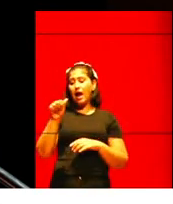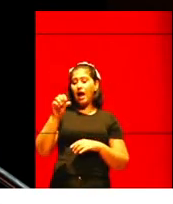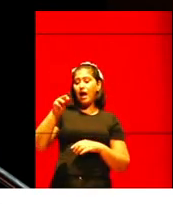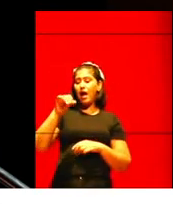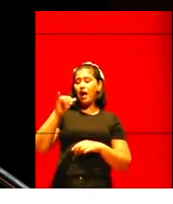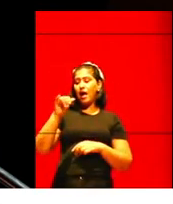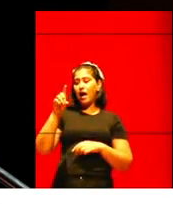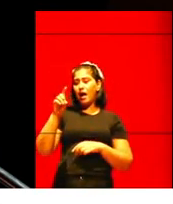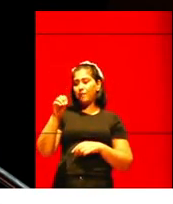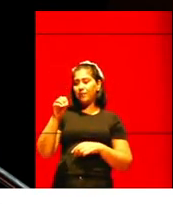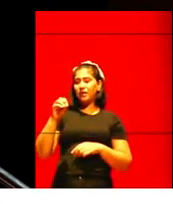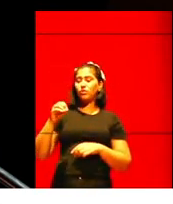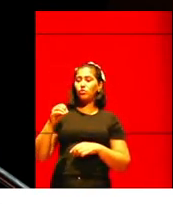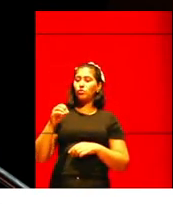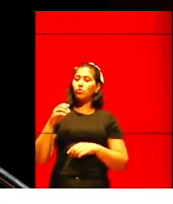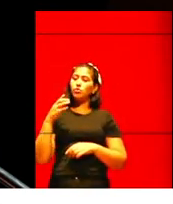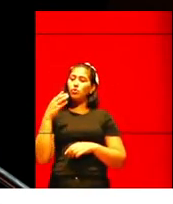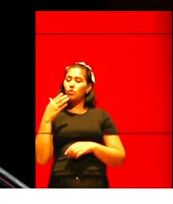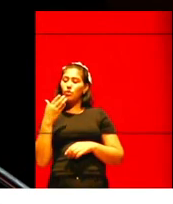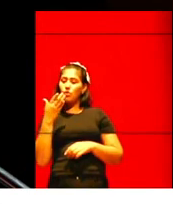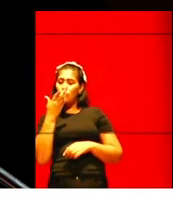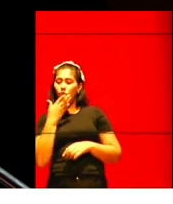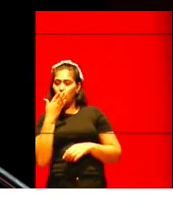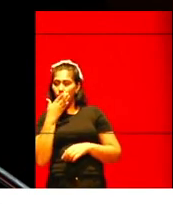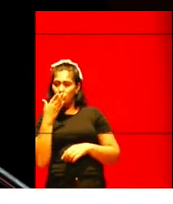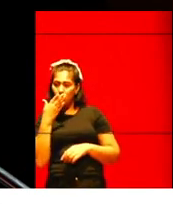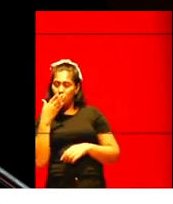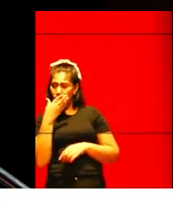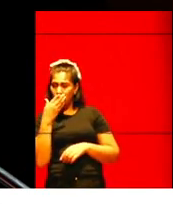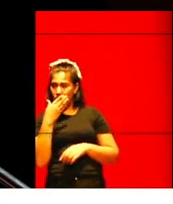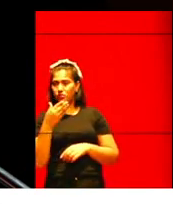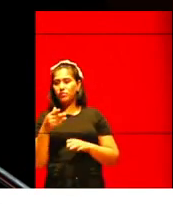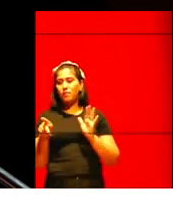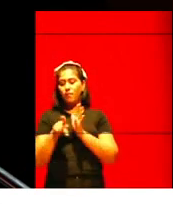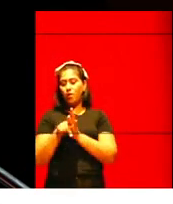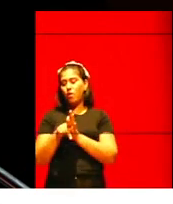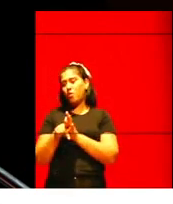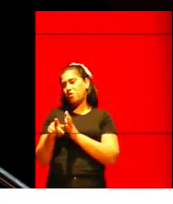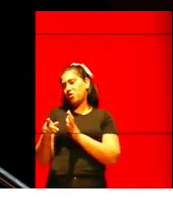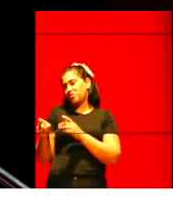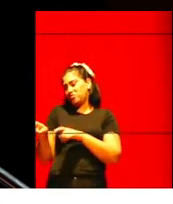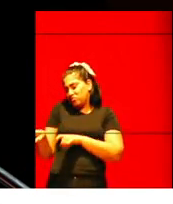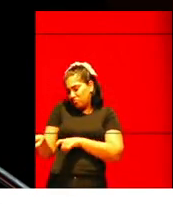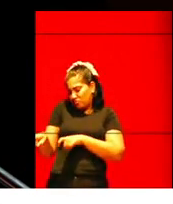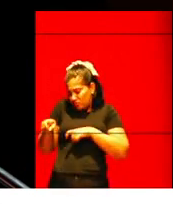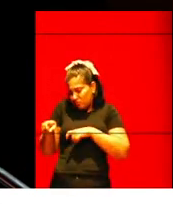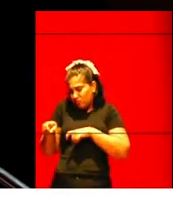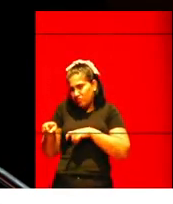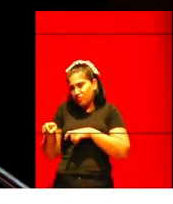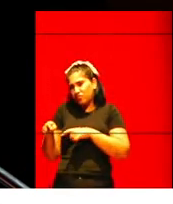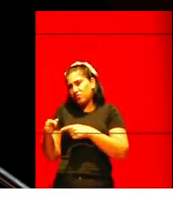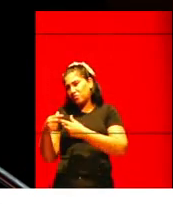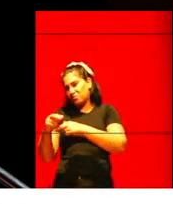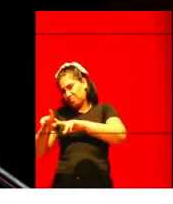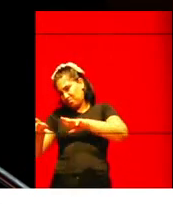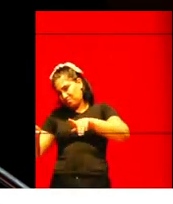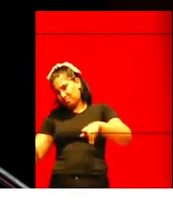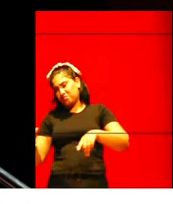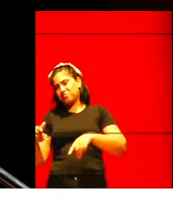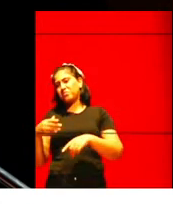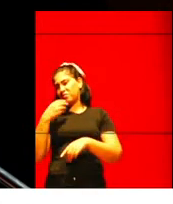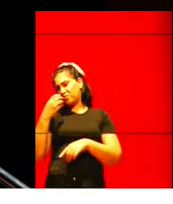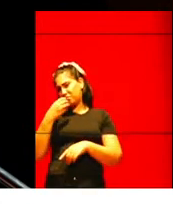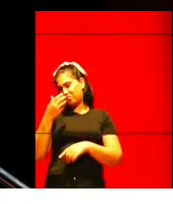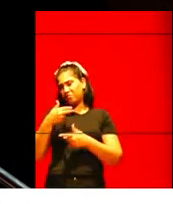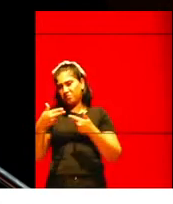o açúcar de reserva dos vegetais, o carboidrato de reserva dos vegetais. Porém, quando esse amido começa